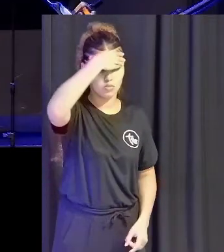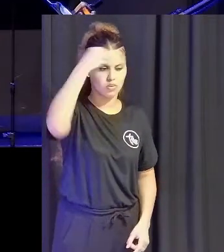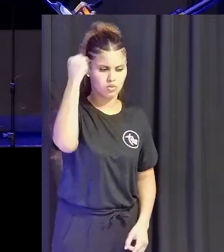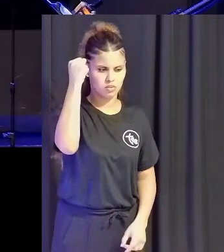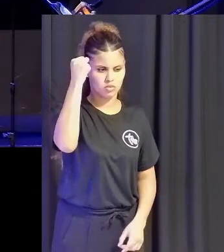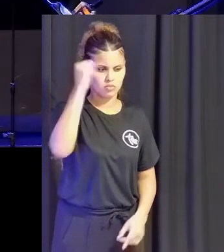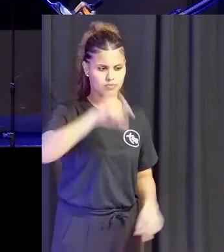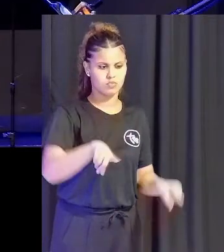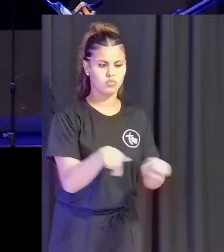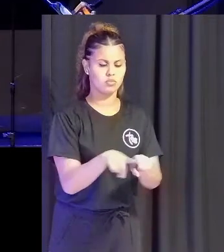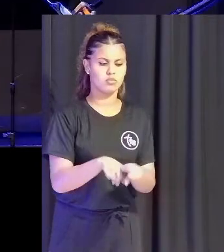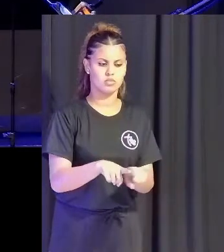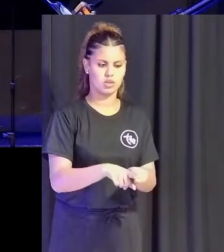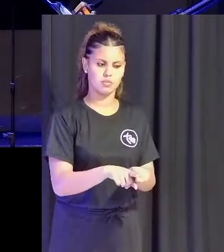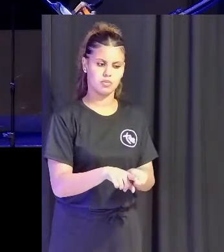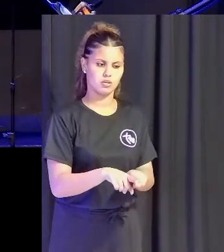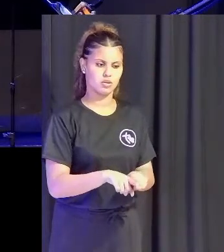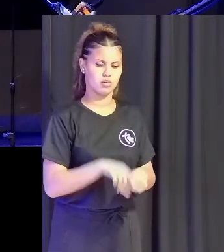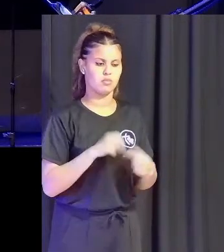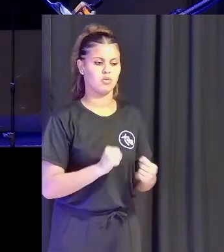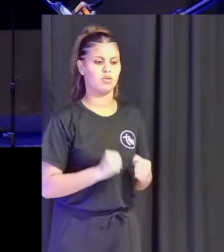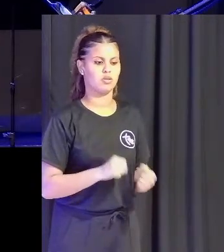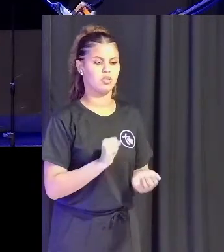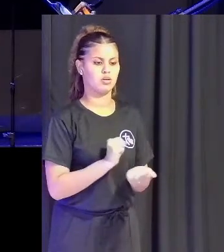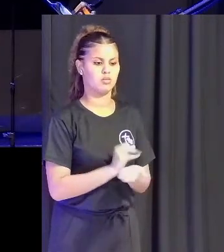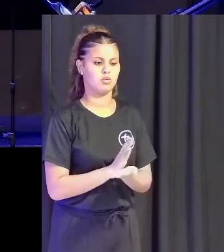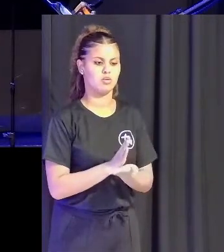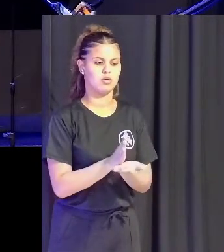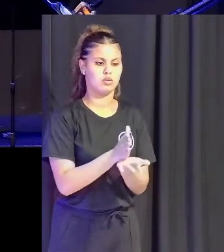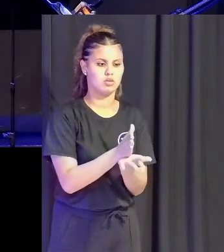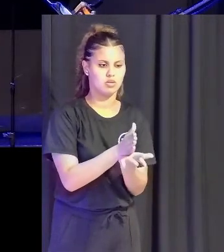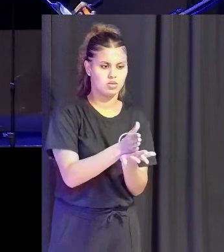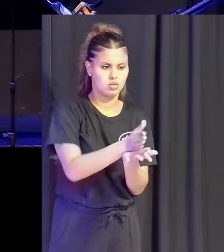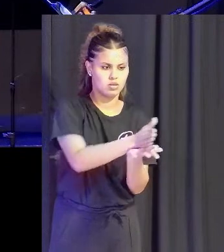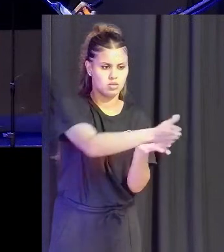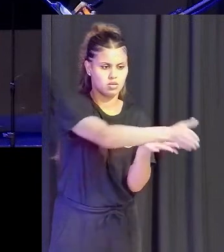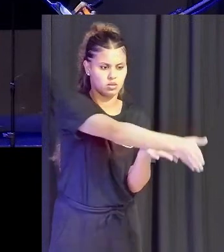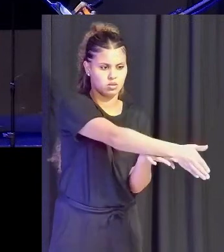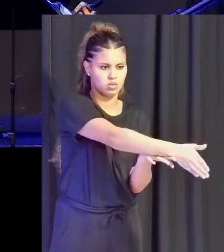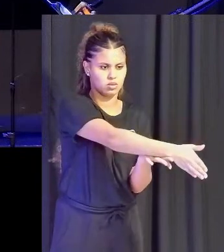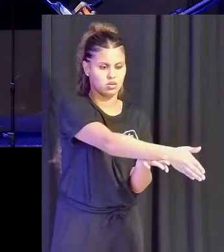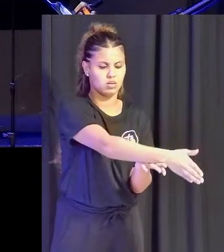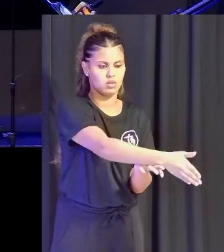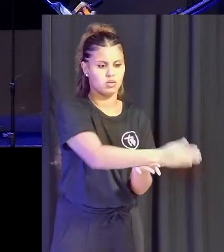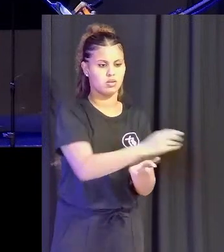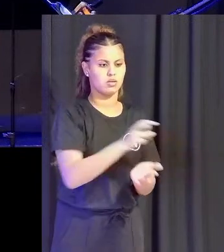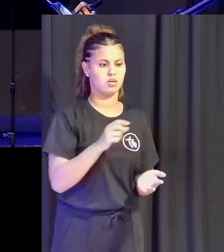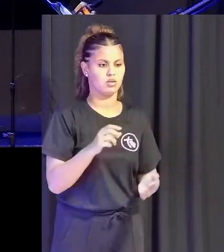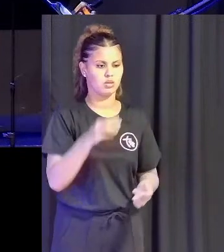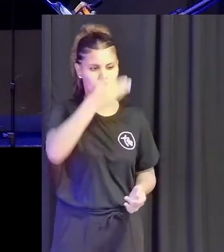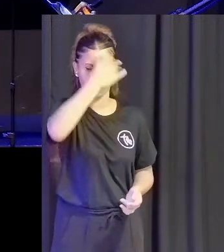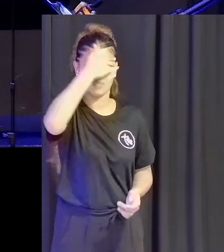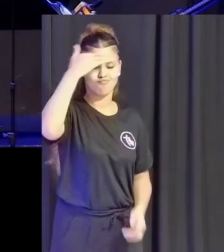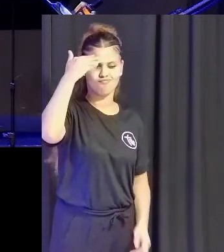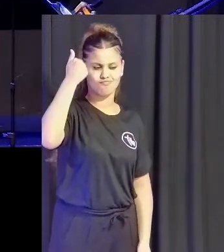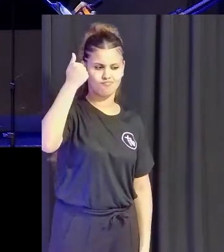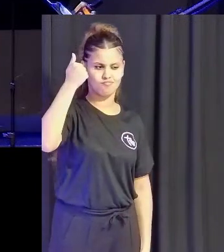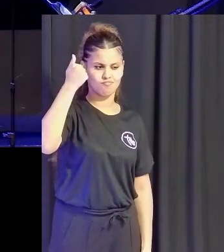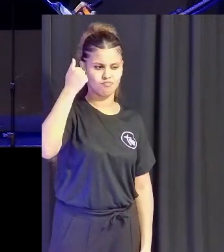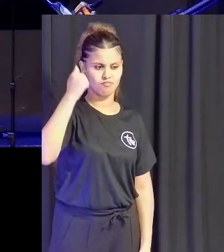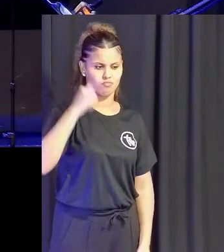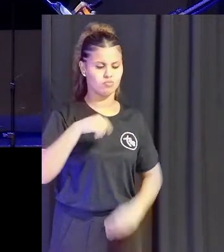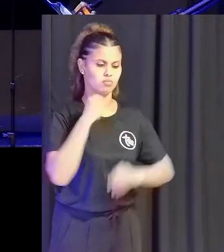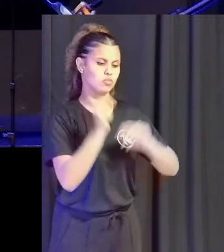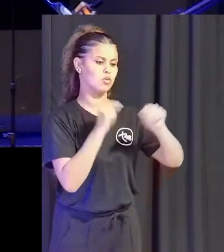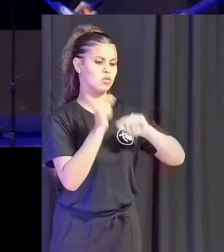podemos também nos desviar dele. Então não esqueçam de Jesus, do que ele já fez. Lembrem da tua própria